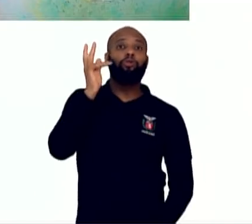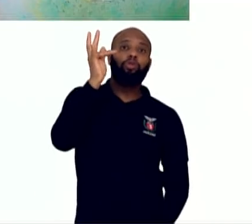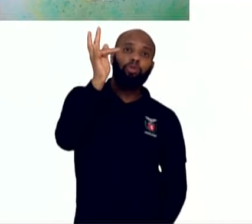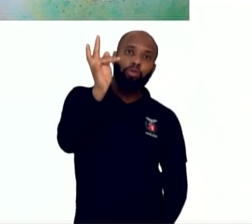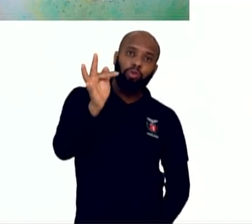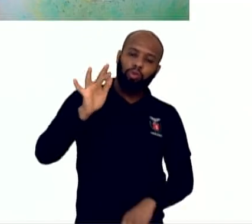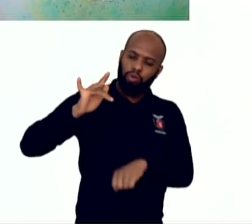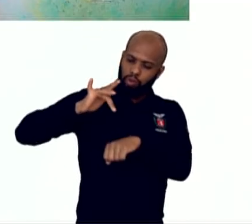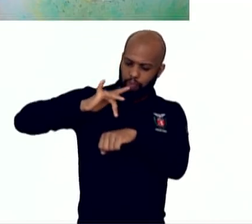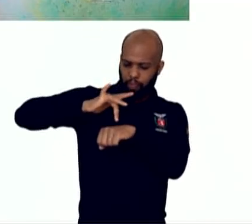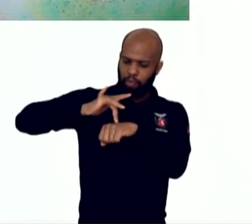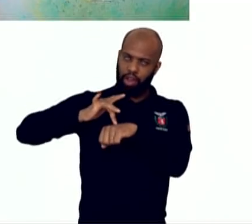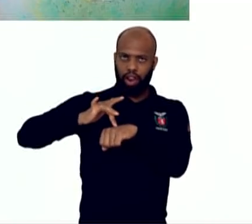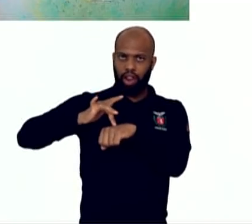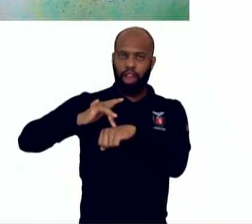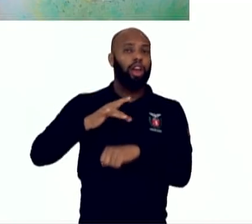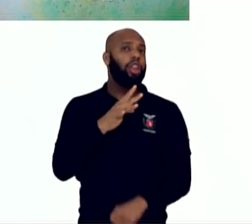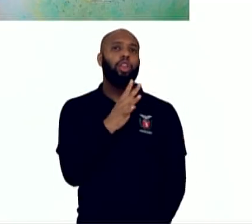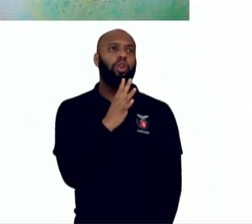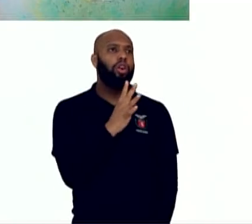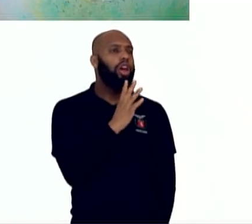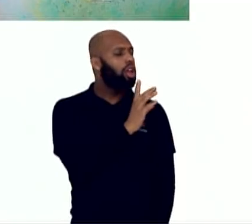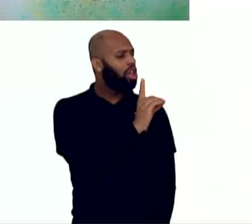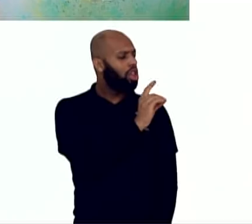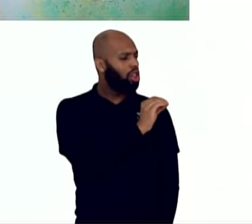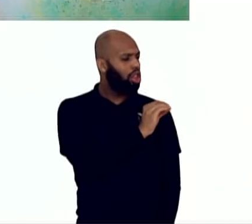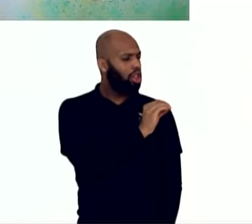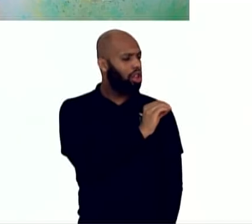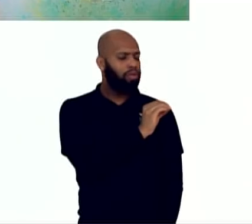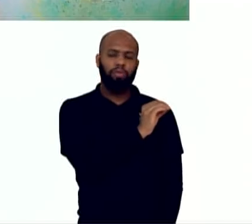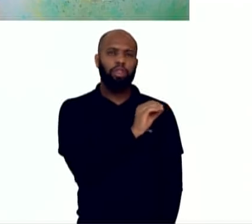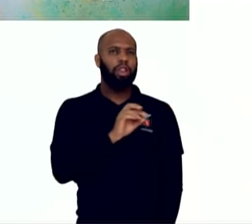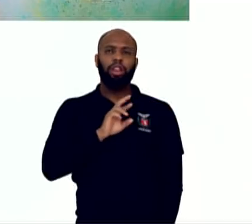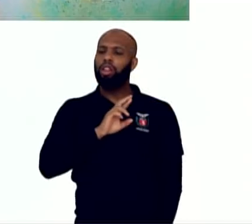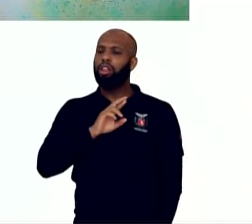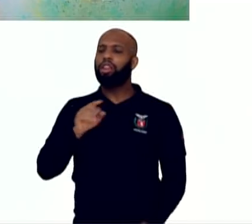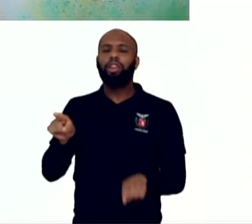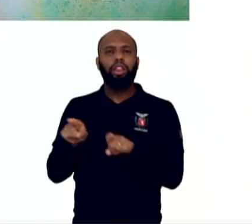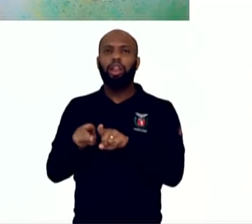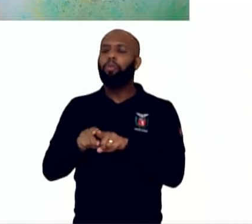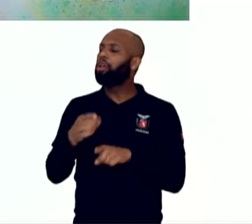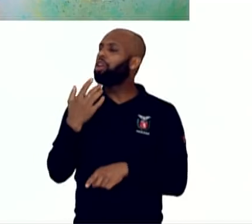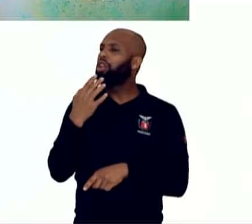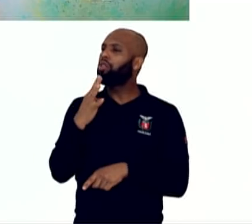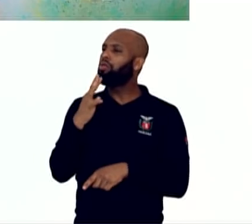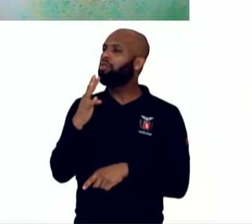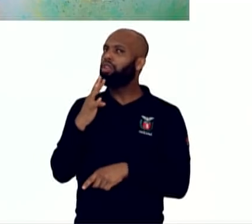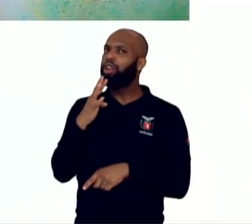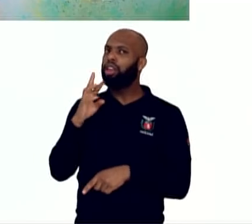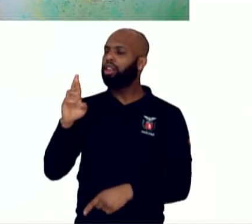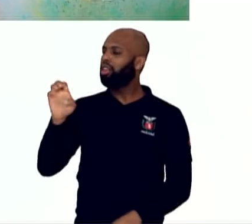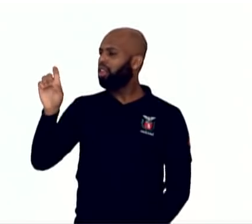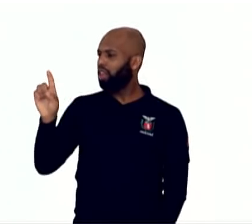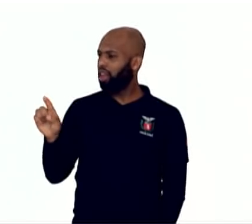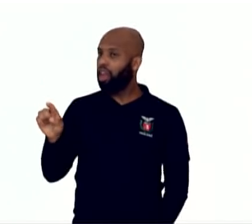Não conhece dó nem ré, mas sabe ficar na ponta do pé.